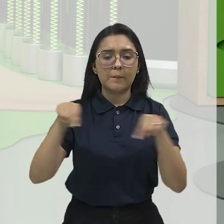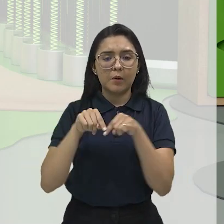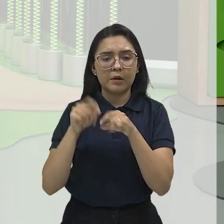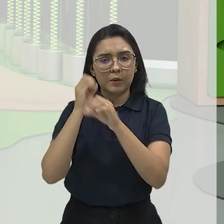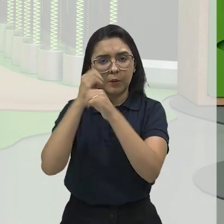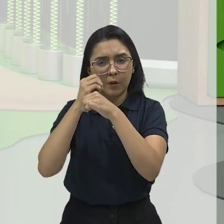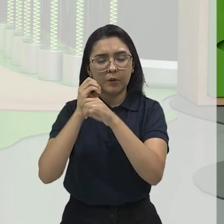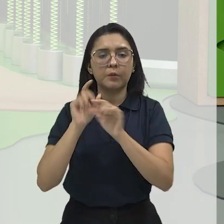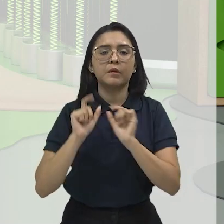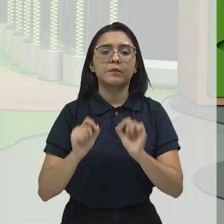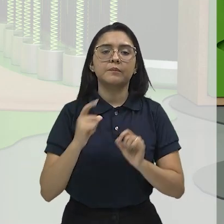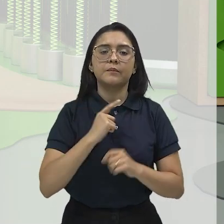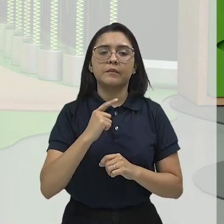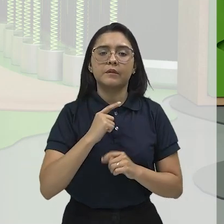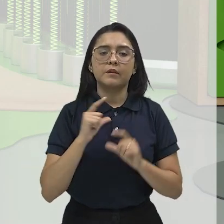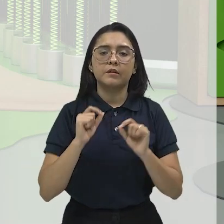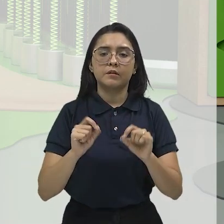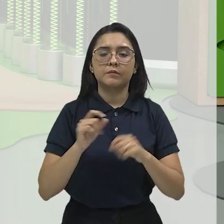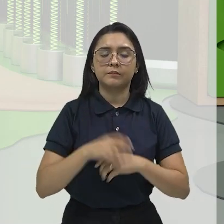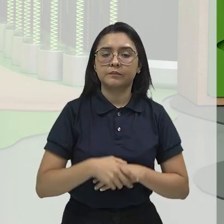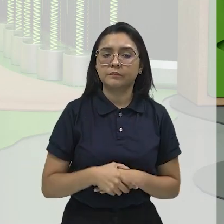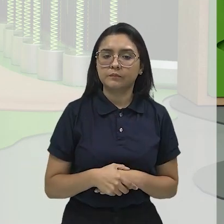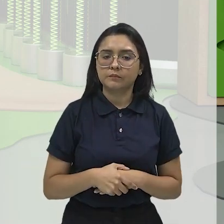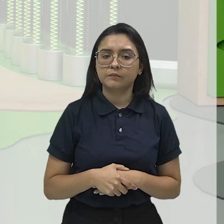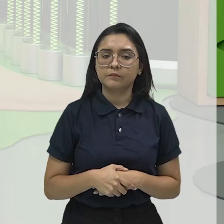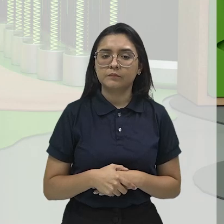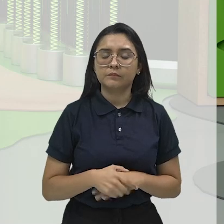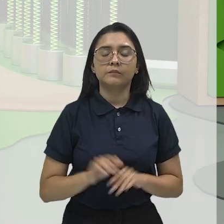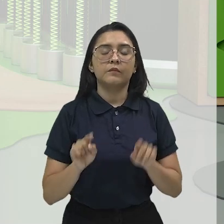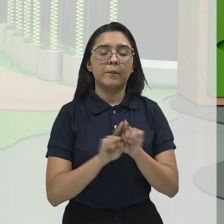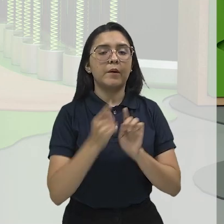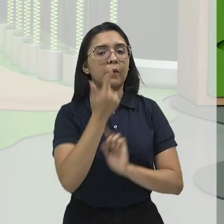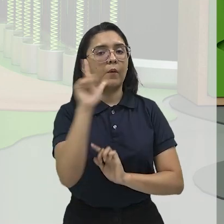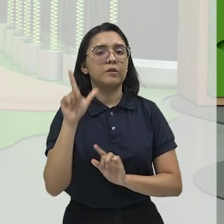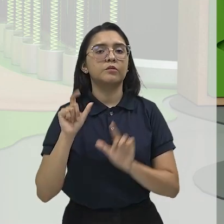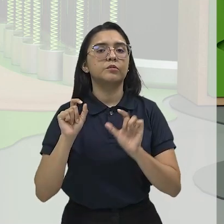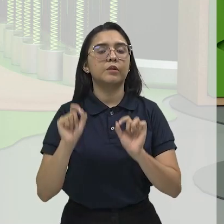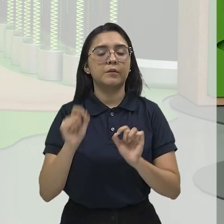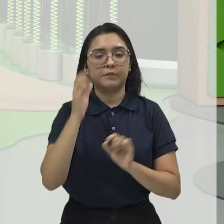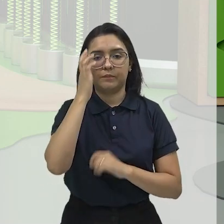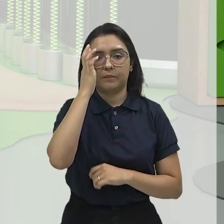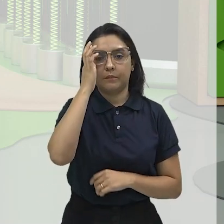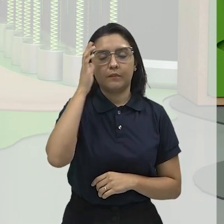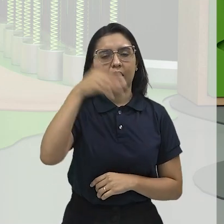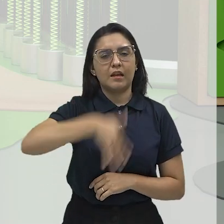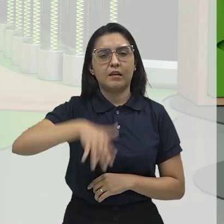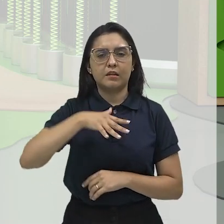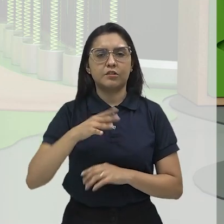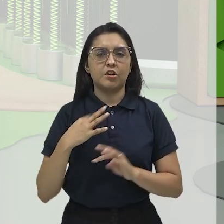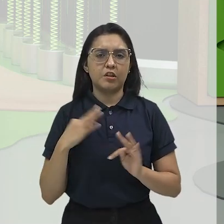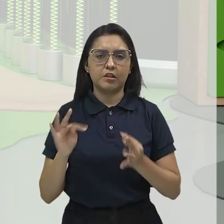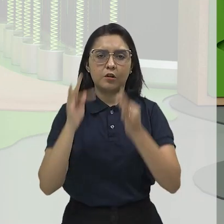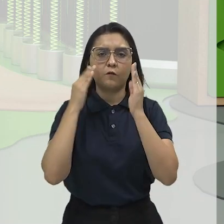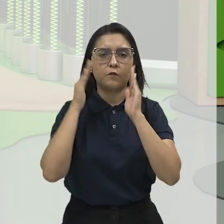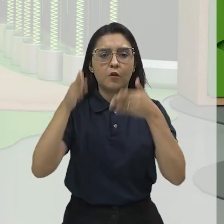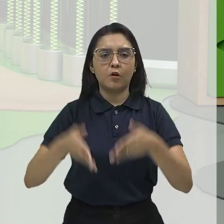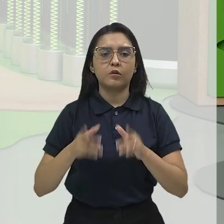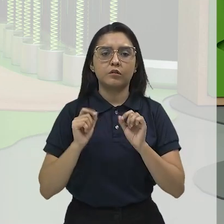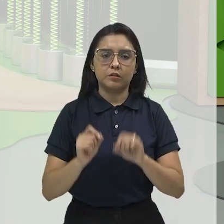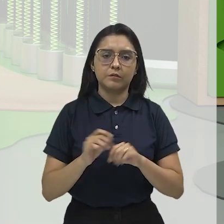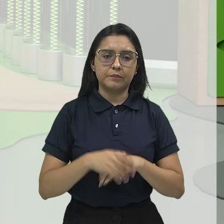Temos aí alguns exemplos dos bebês de proveta, outras aplicações dentro das tecnologias voltadas para